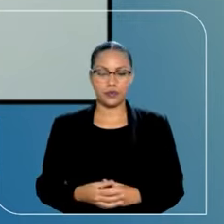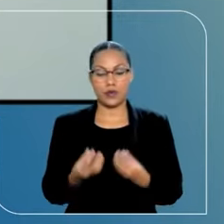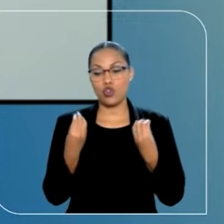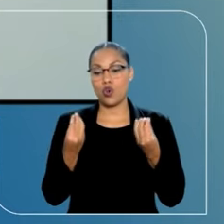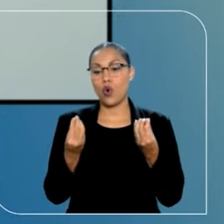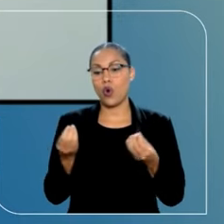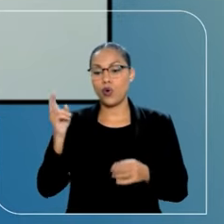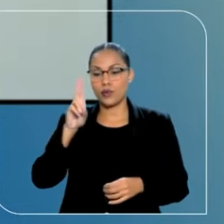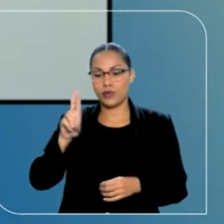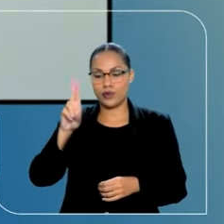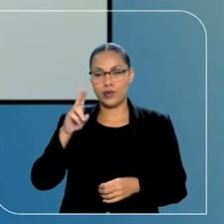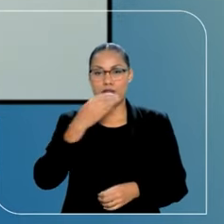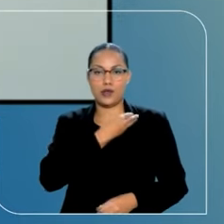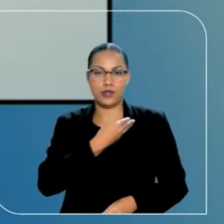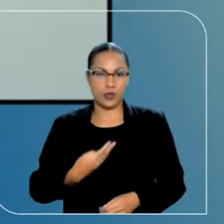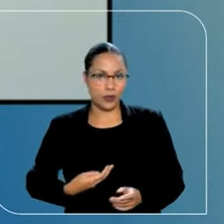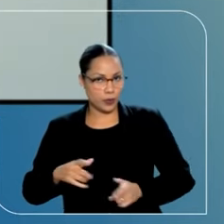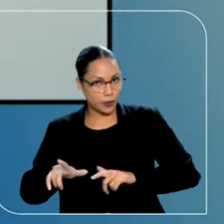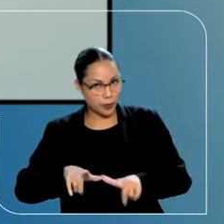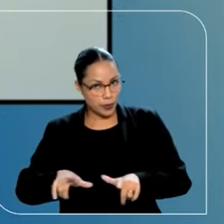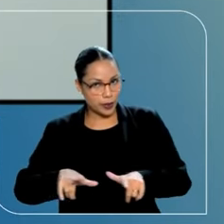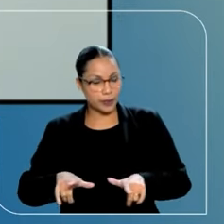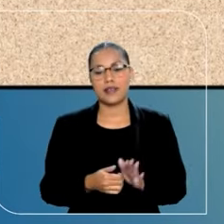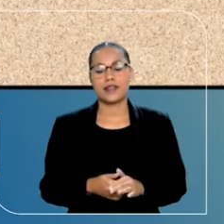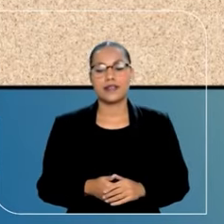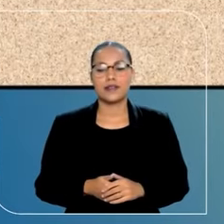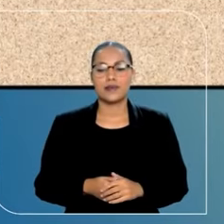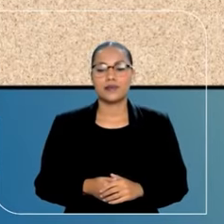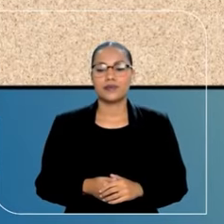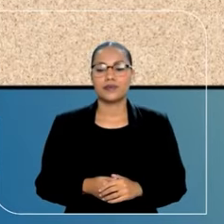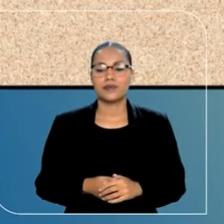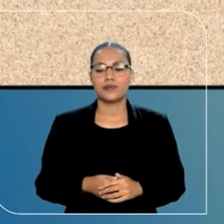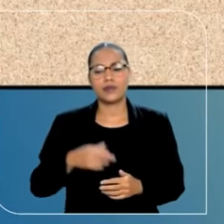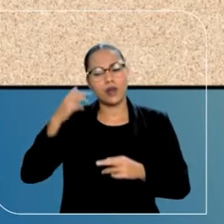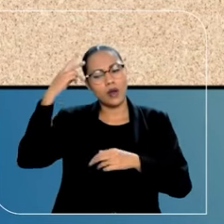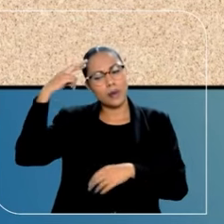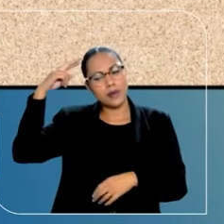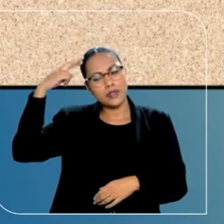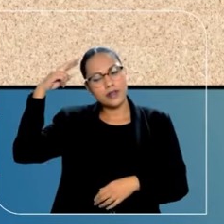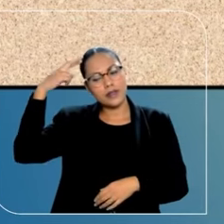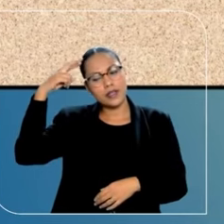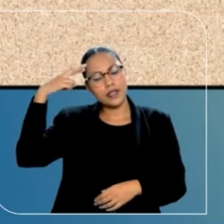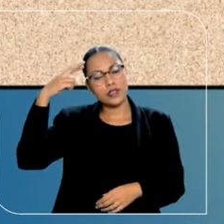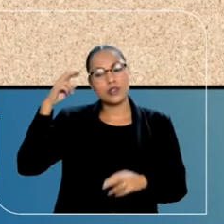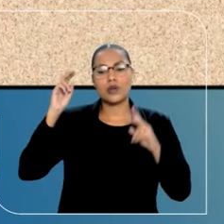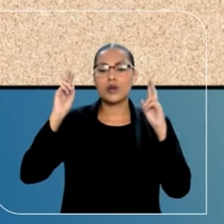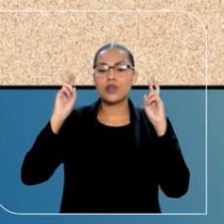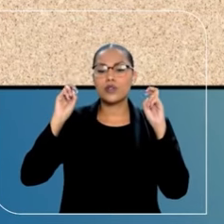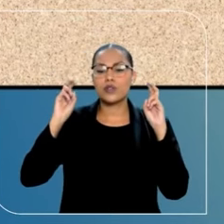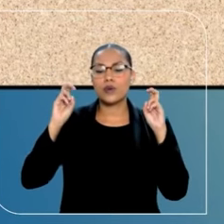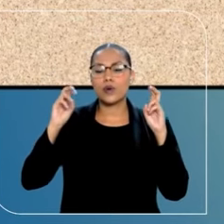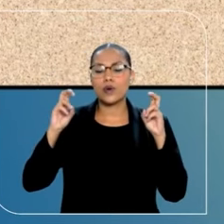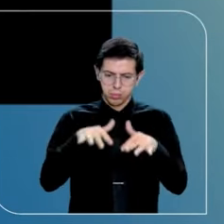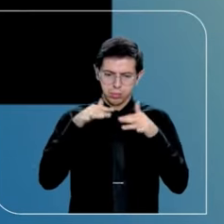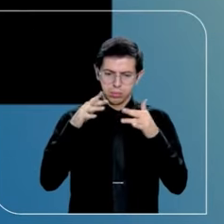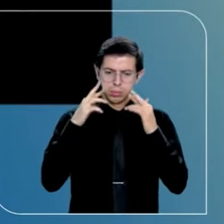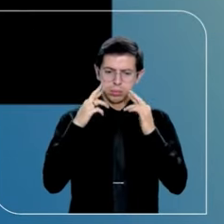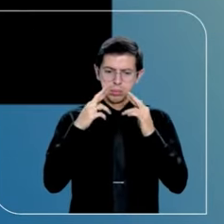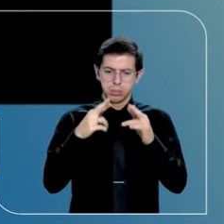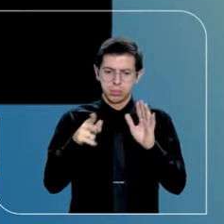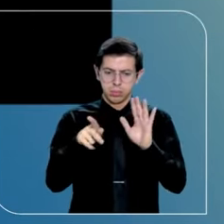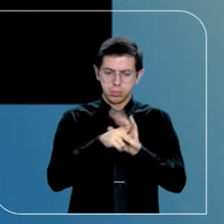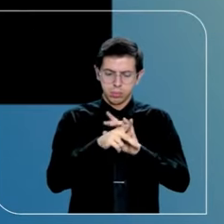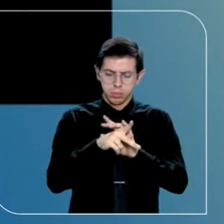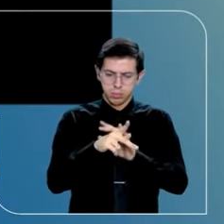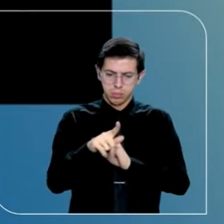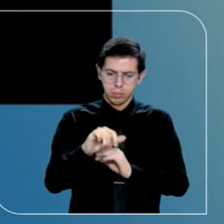segurança. Também participaram como oradores da audiência pública membros de áreas estratégicas em inovação do STJ e Elias